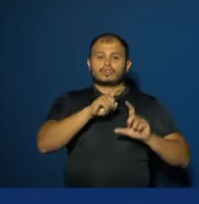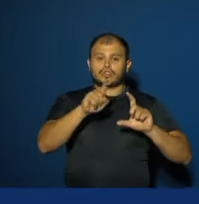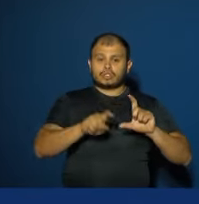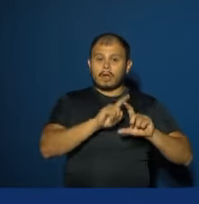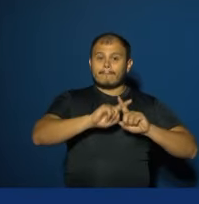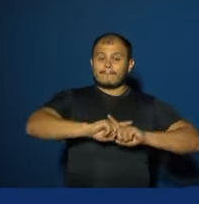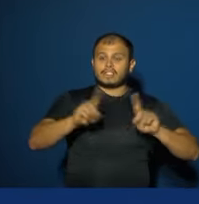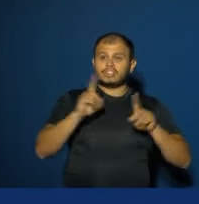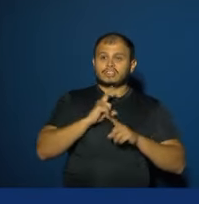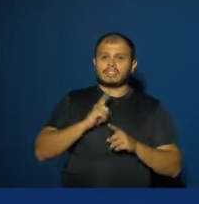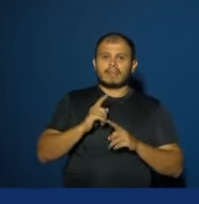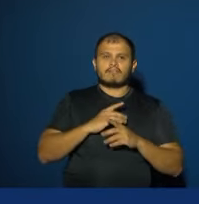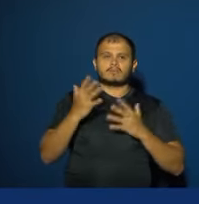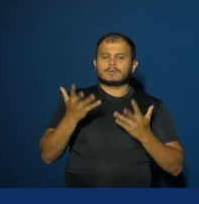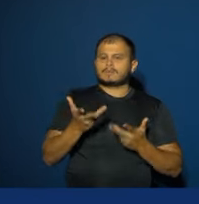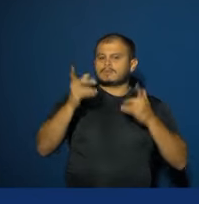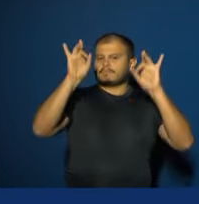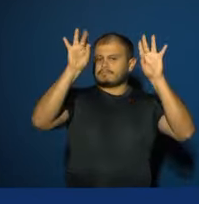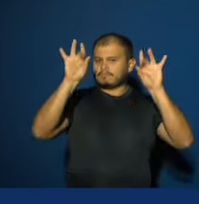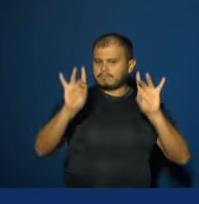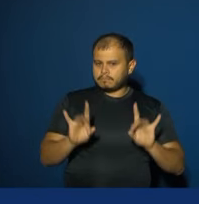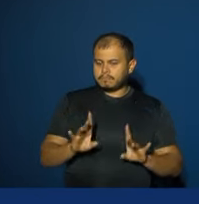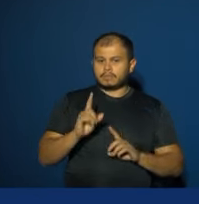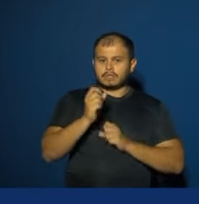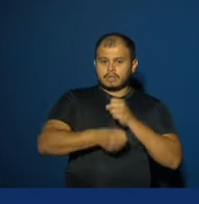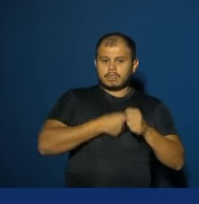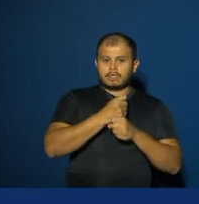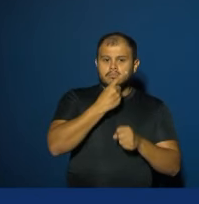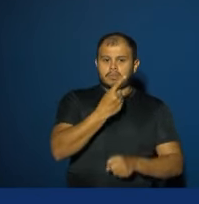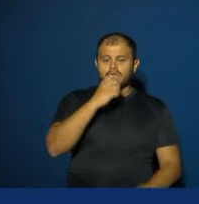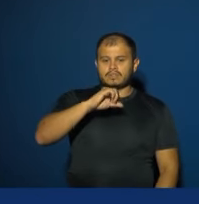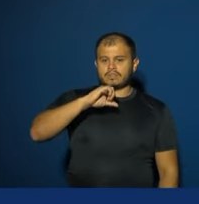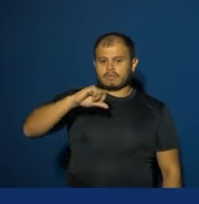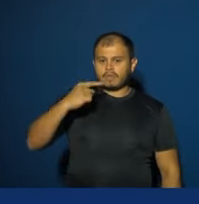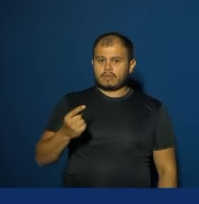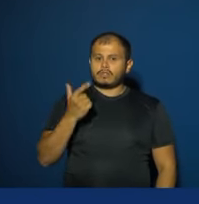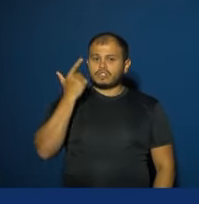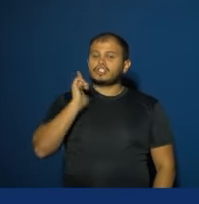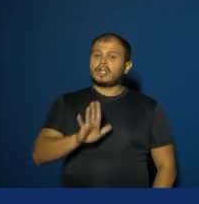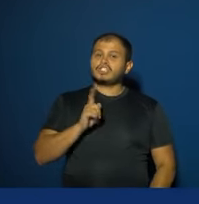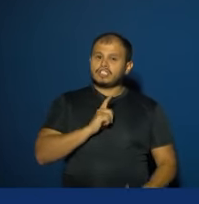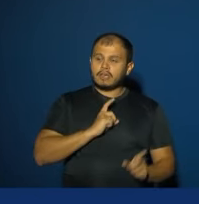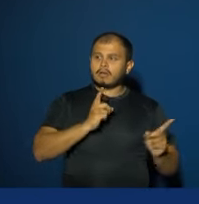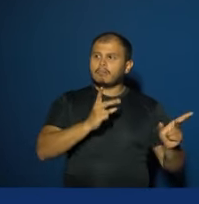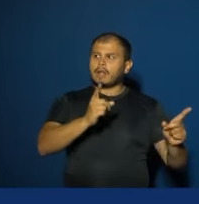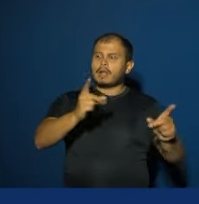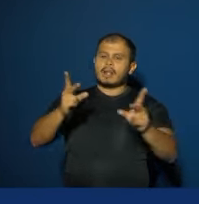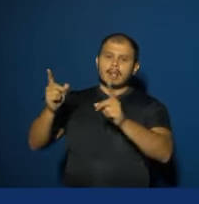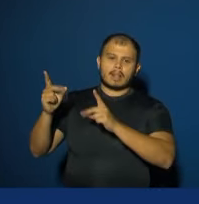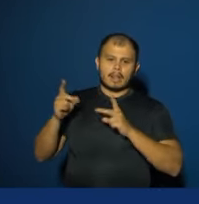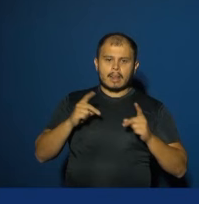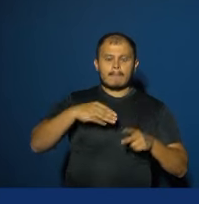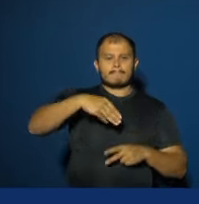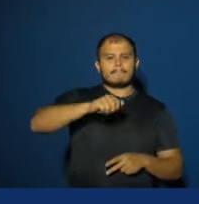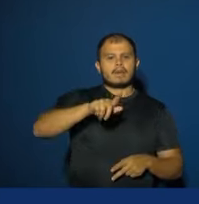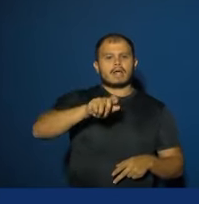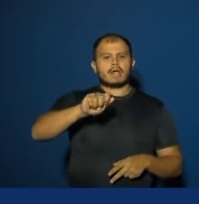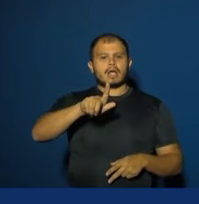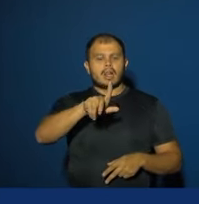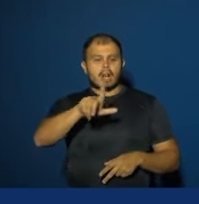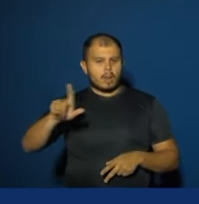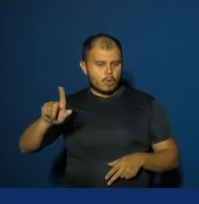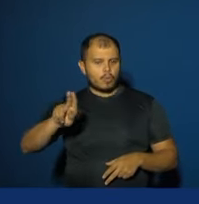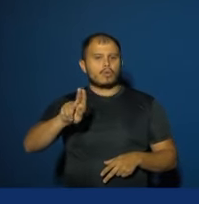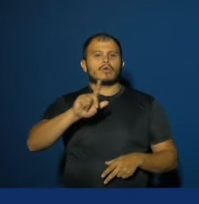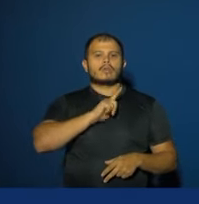privilégio de já tá em em 1991 a gente criou uma loja eletrônica o magazina Luísa traz pra sociedade a